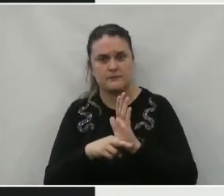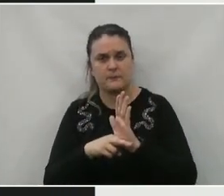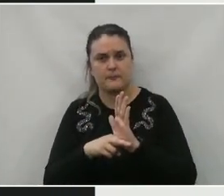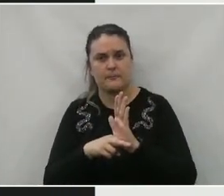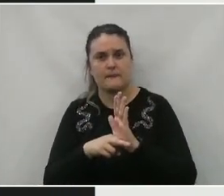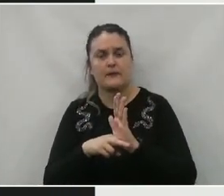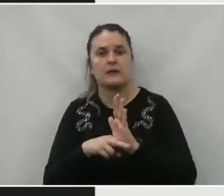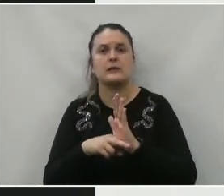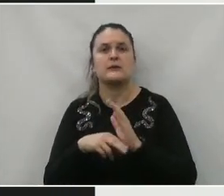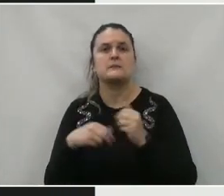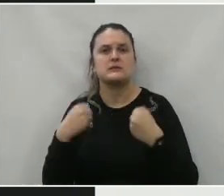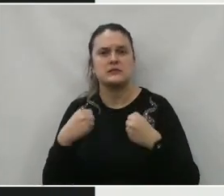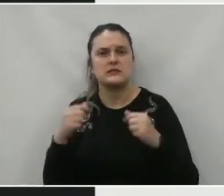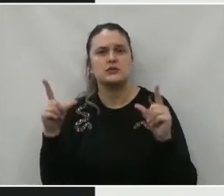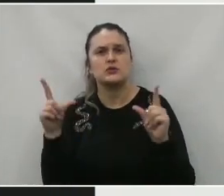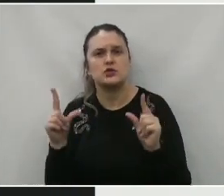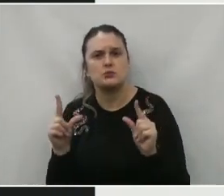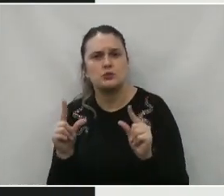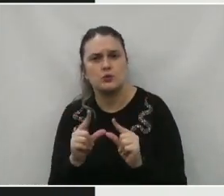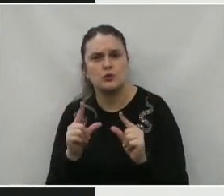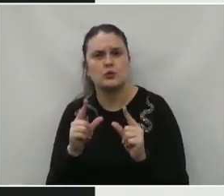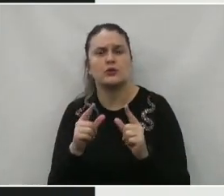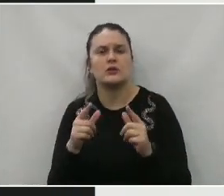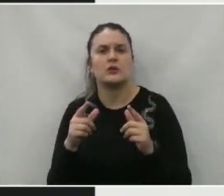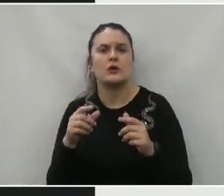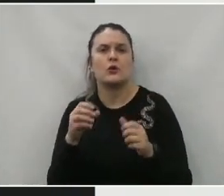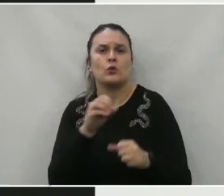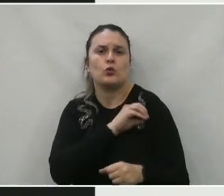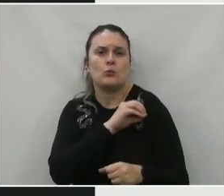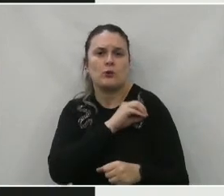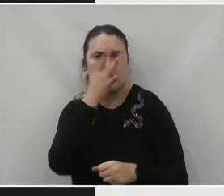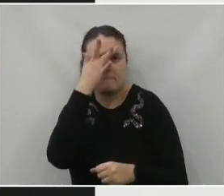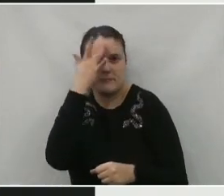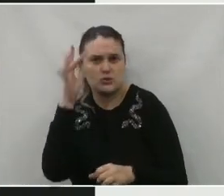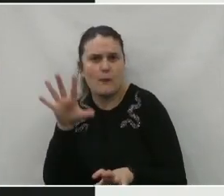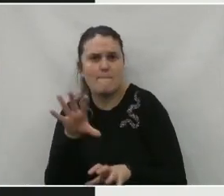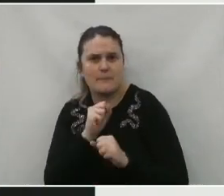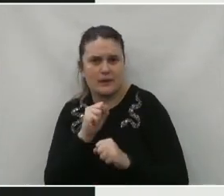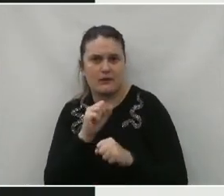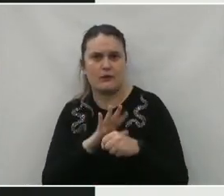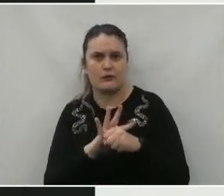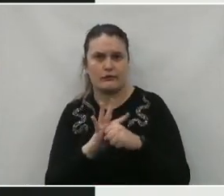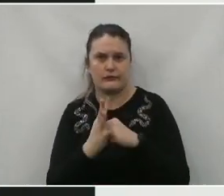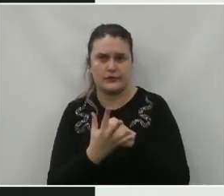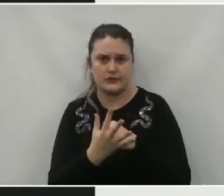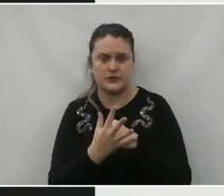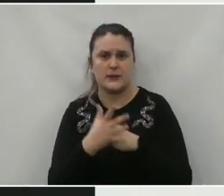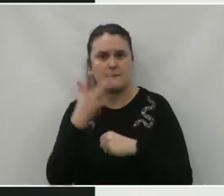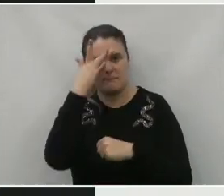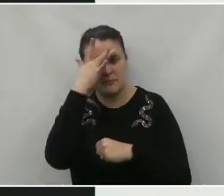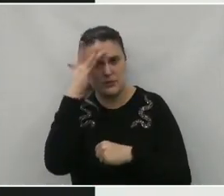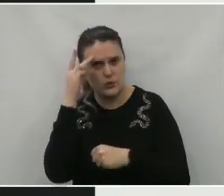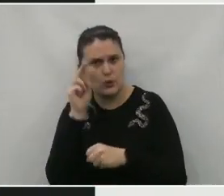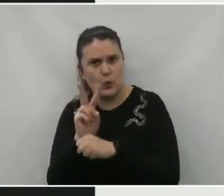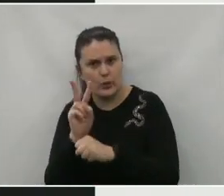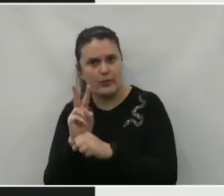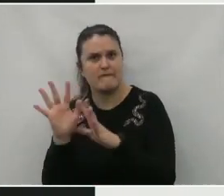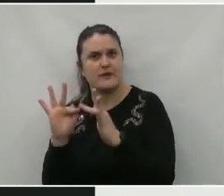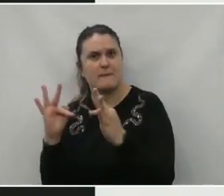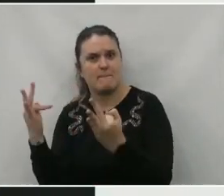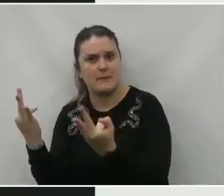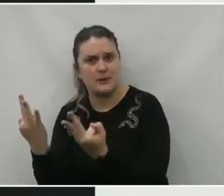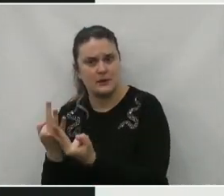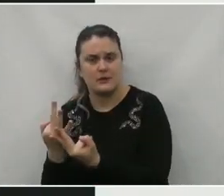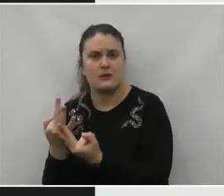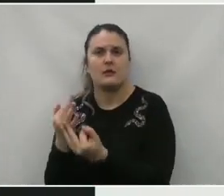que seja amenizada esta situação, pelo menos, né? E que as pessoas cuidem das suas